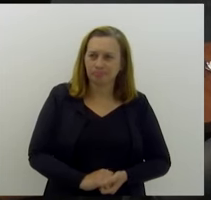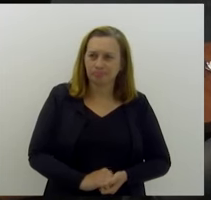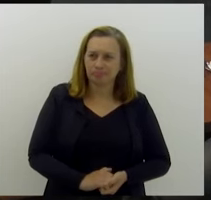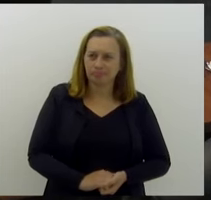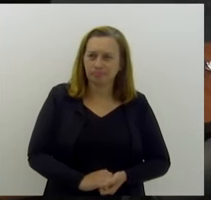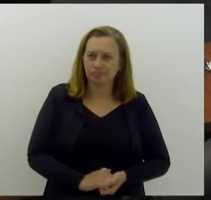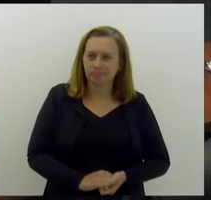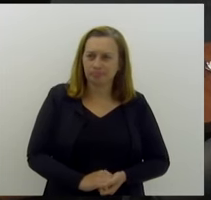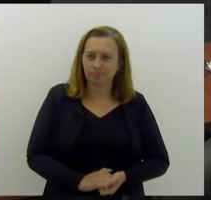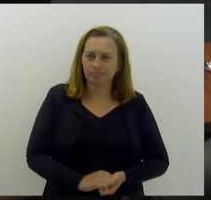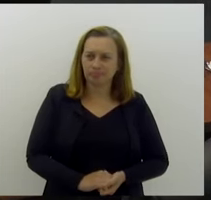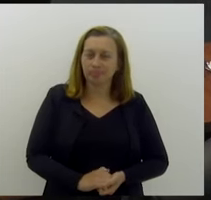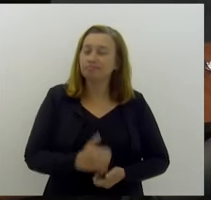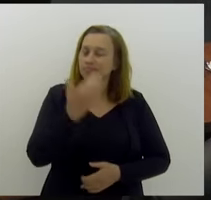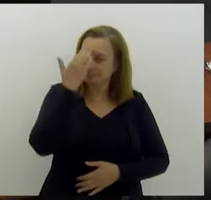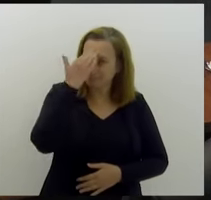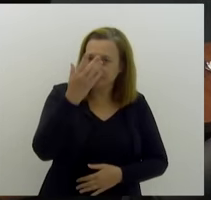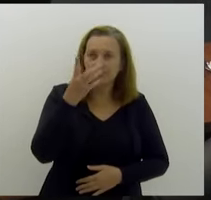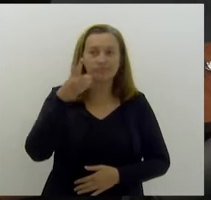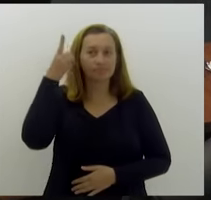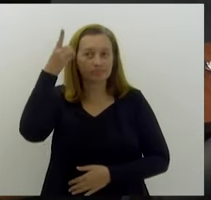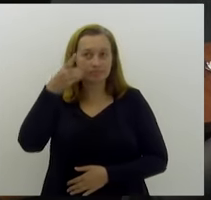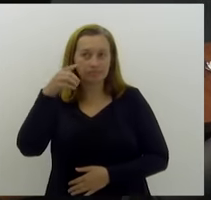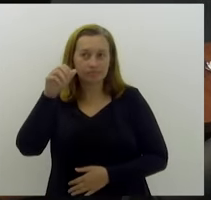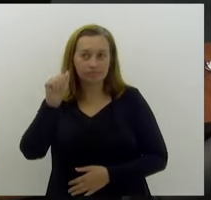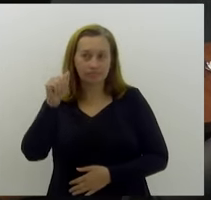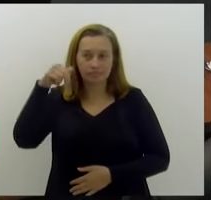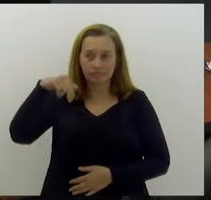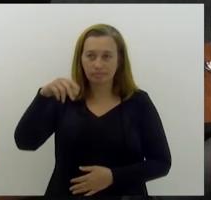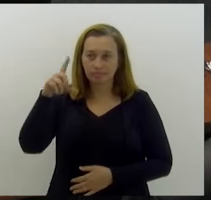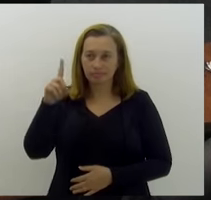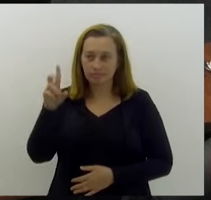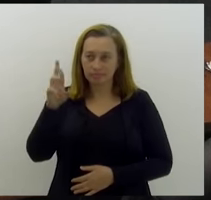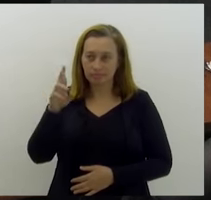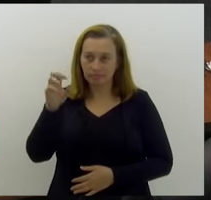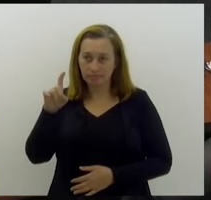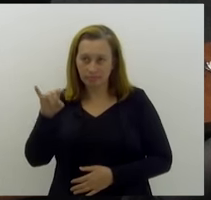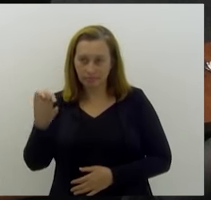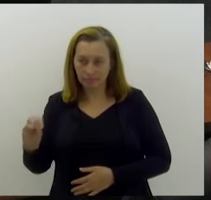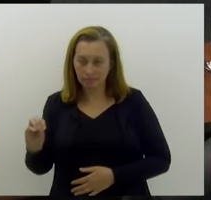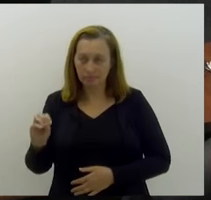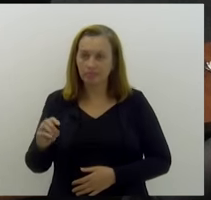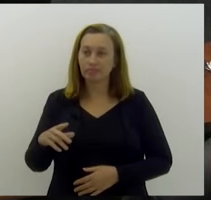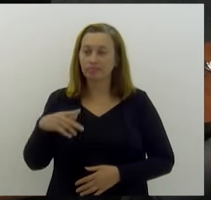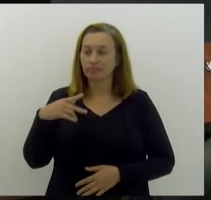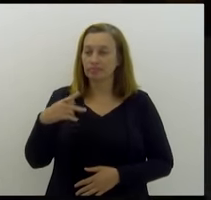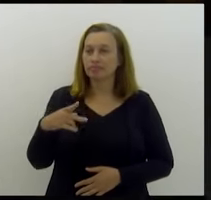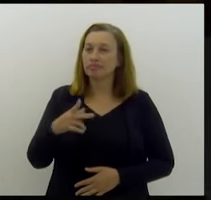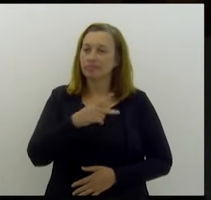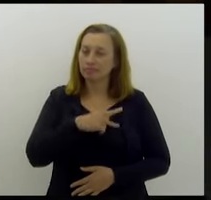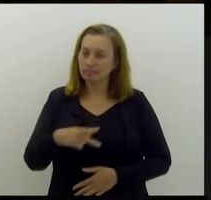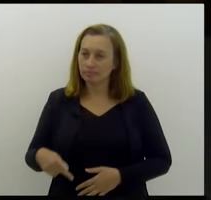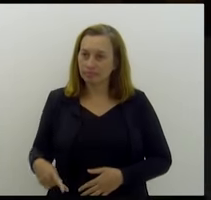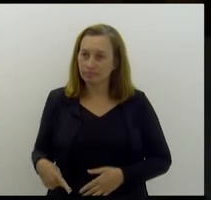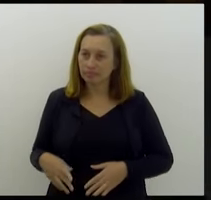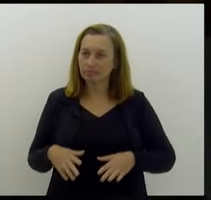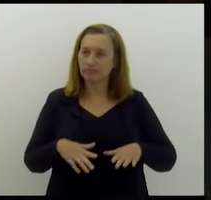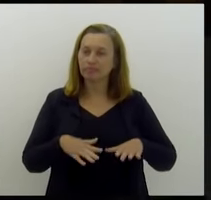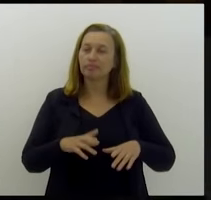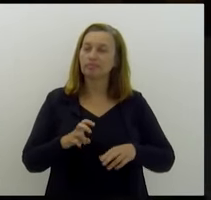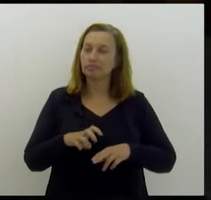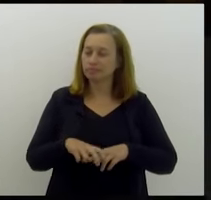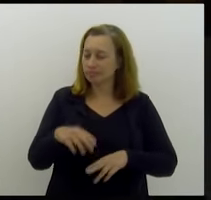Serafim Obrigado Deputado Andrezinho Siciliano presidente em exercício dessa casa nesse momento